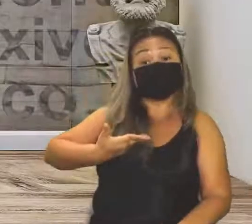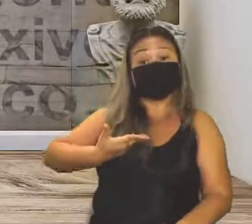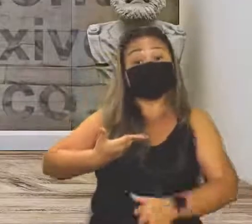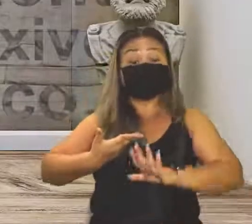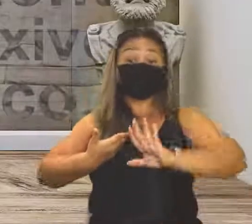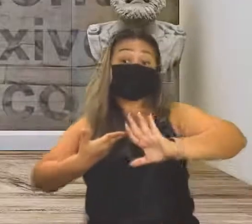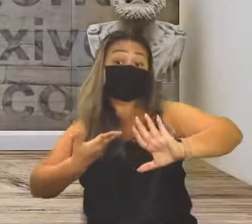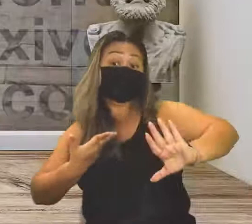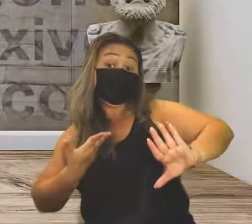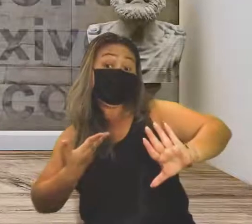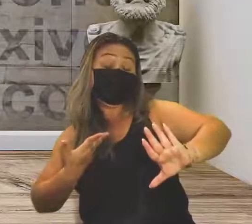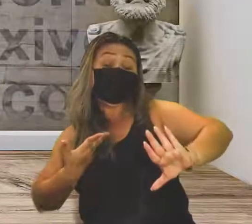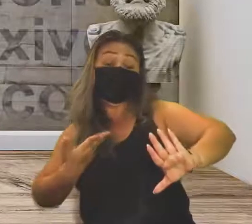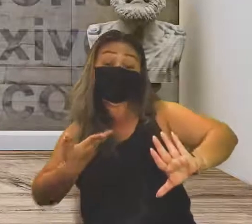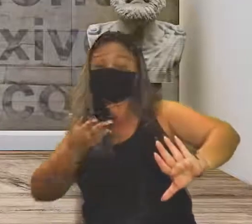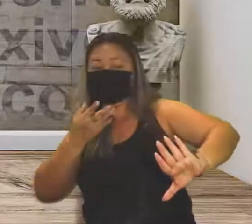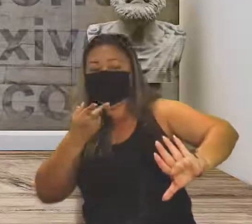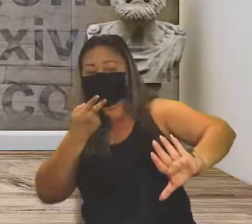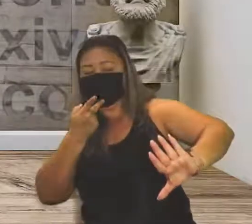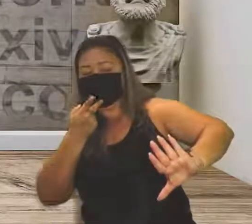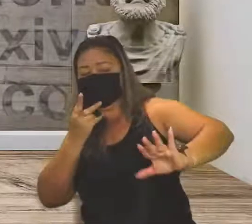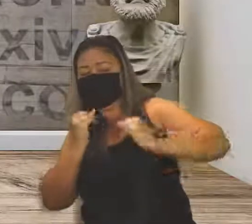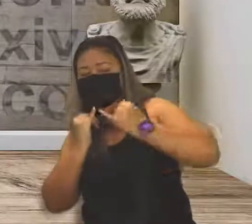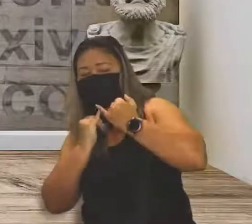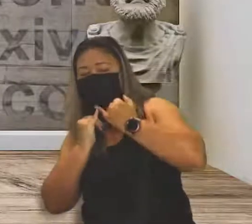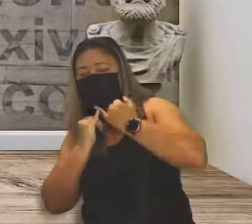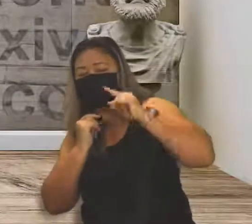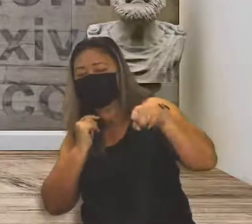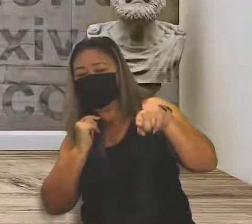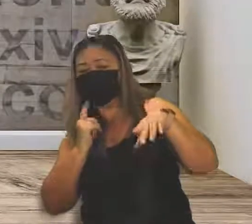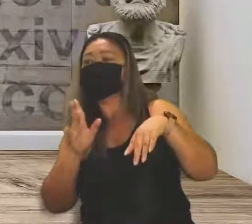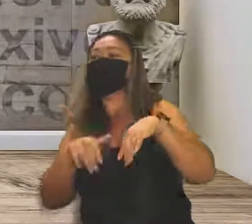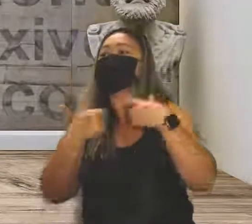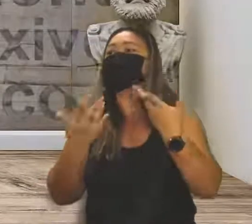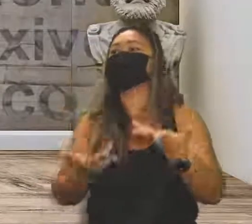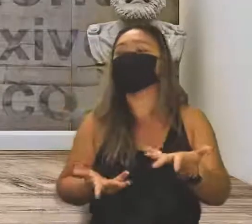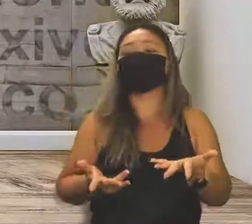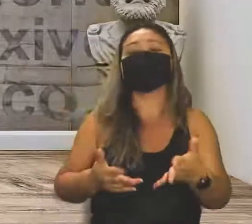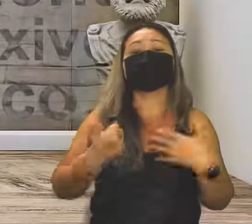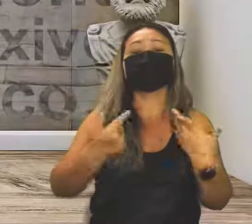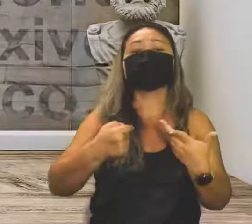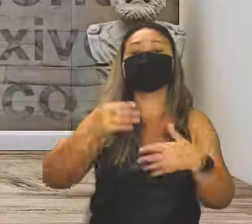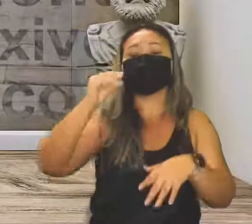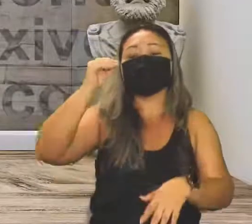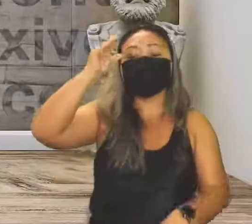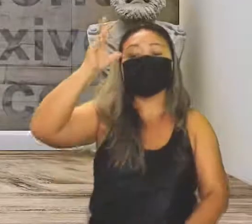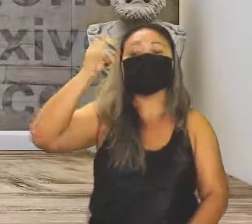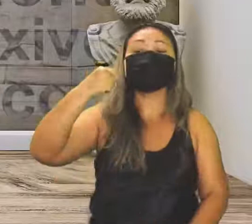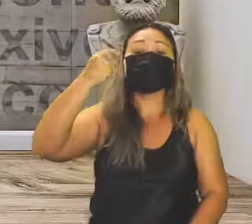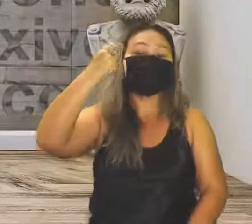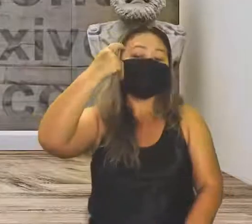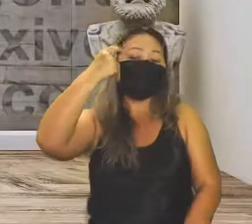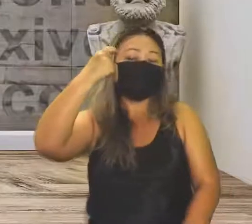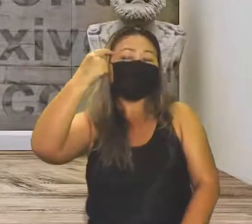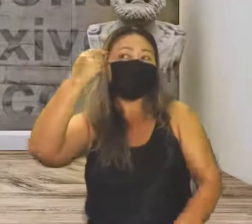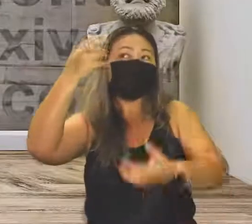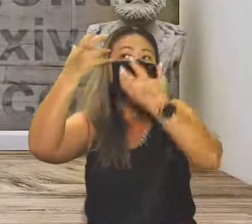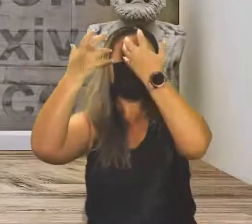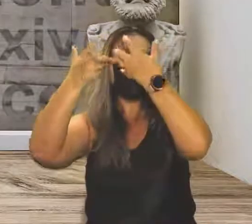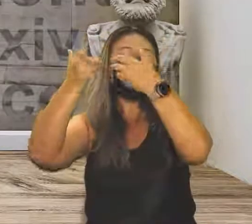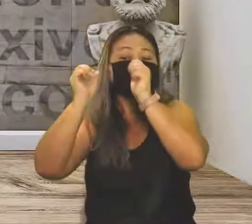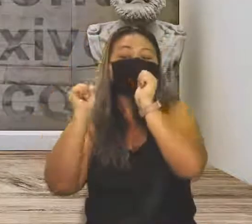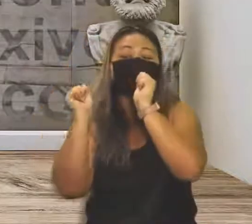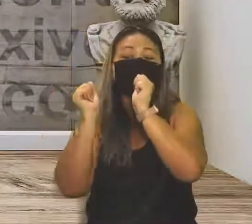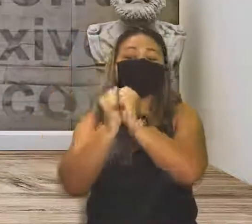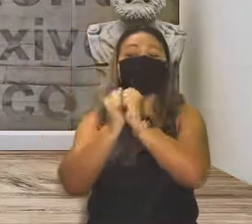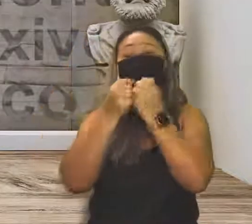se afasta dele e começa a falar mal. Não é legal isso, tá? Então, o pensamento reflexivo, ele caminha